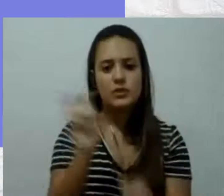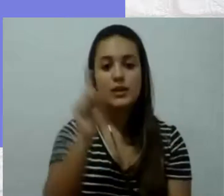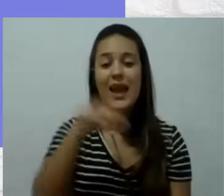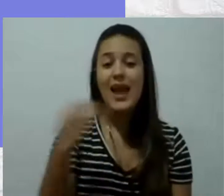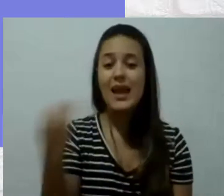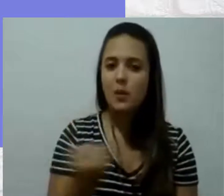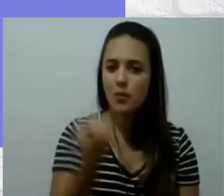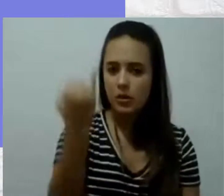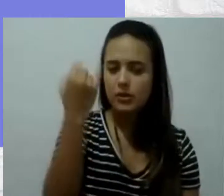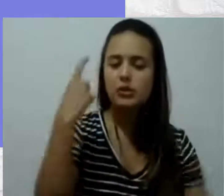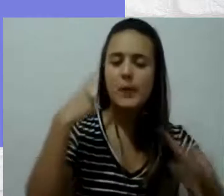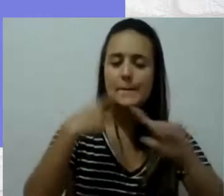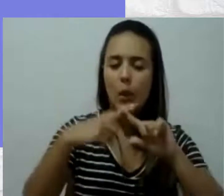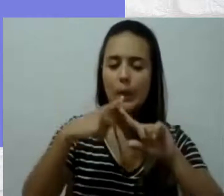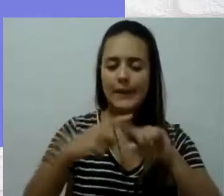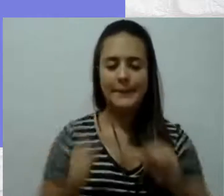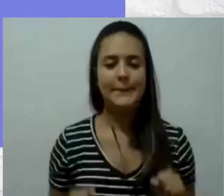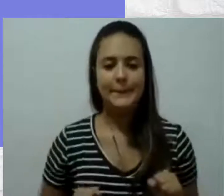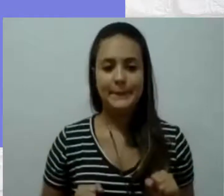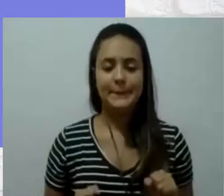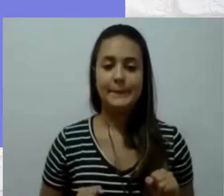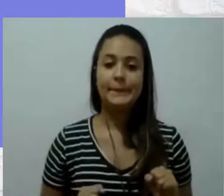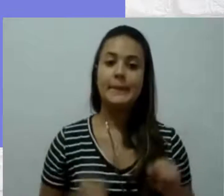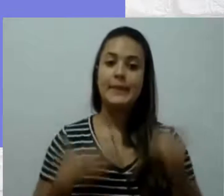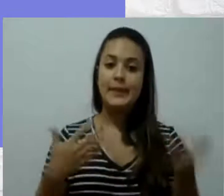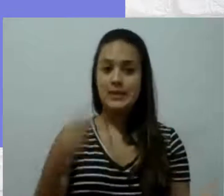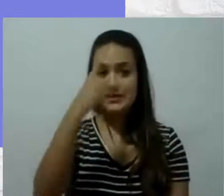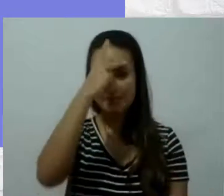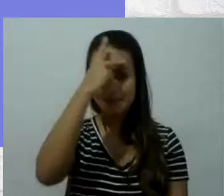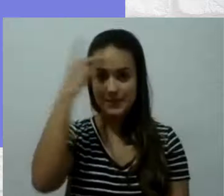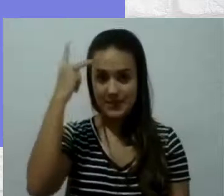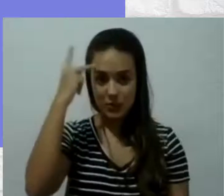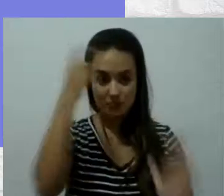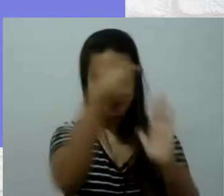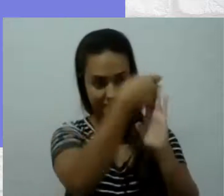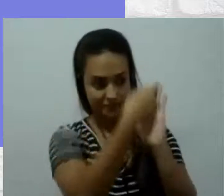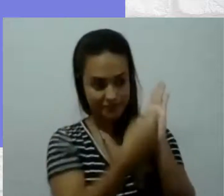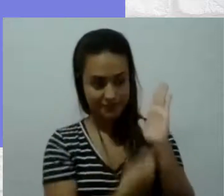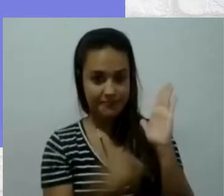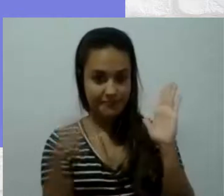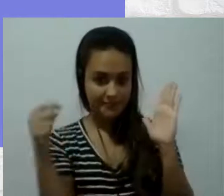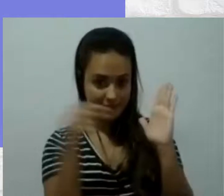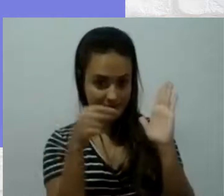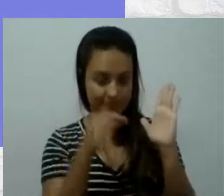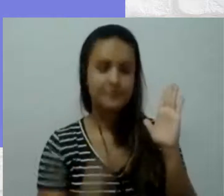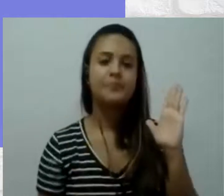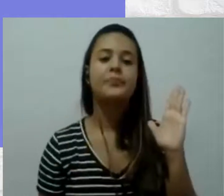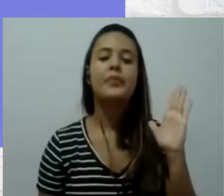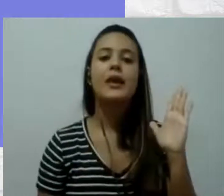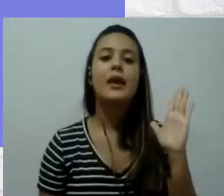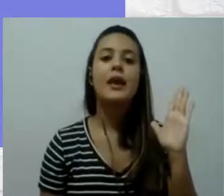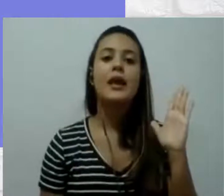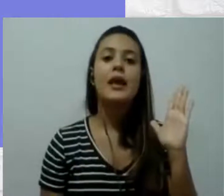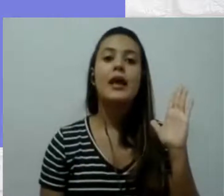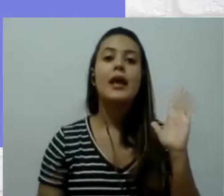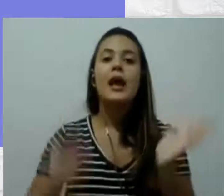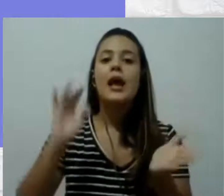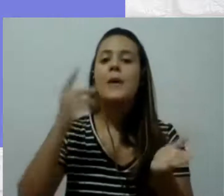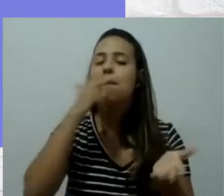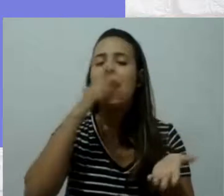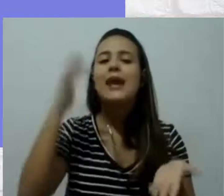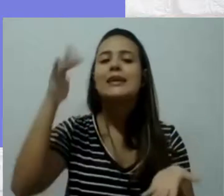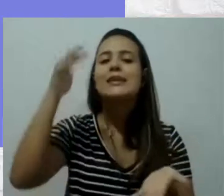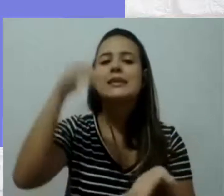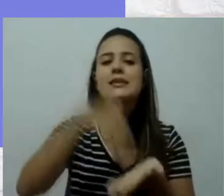Essa competência ela é bem importante porque o quê? Geralmente, quando as pessoas fazem uma redação, elas